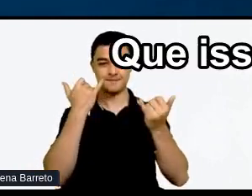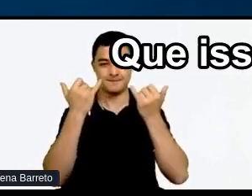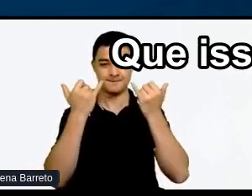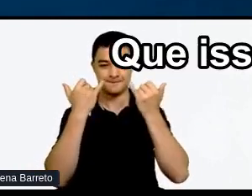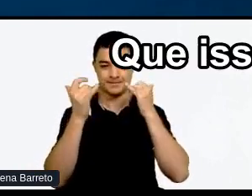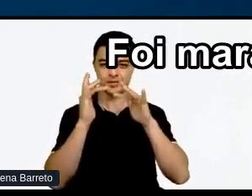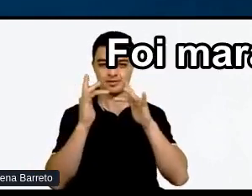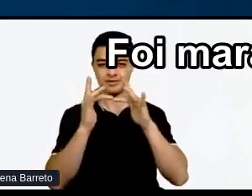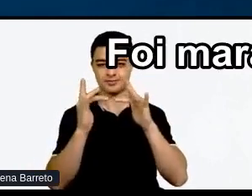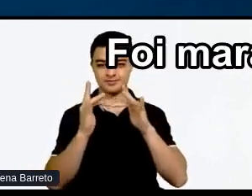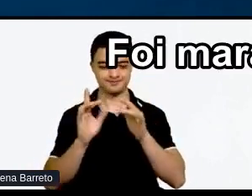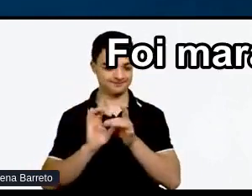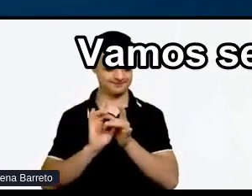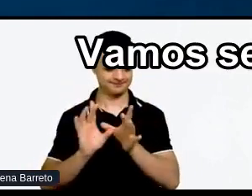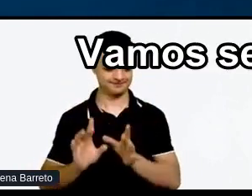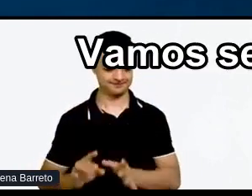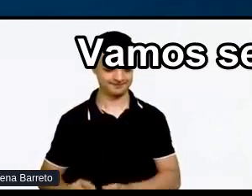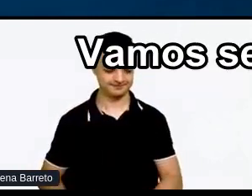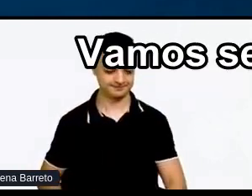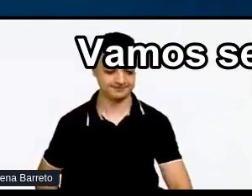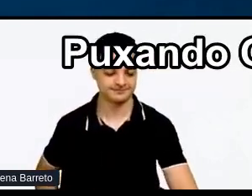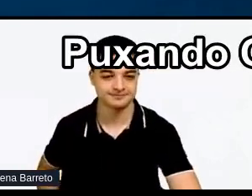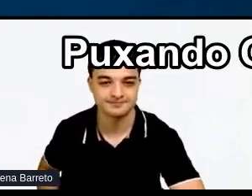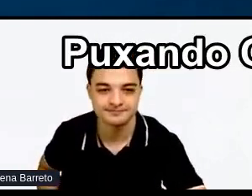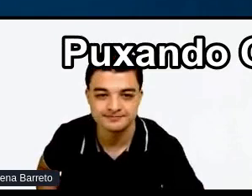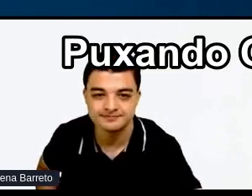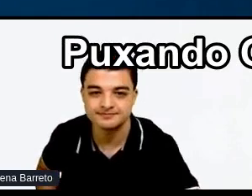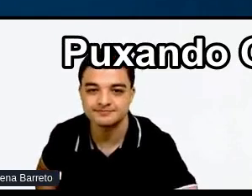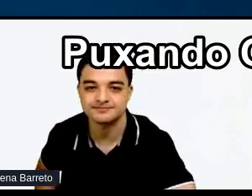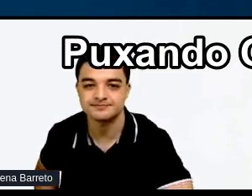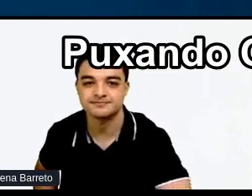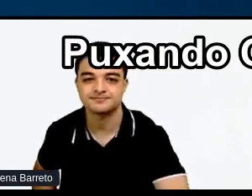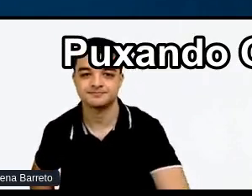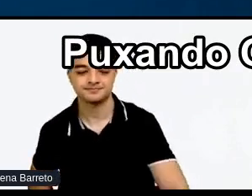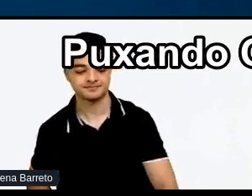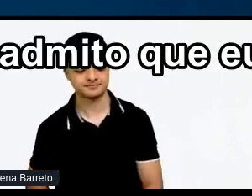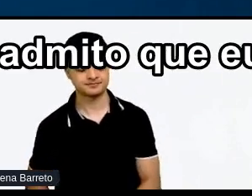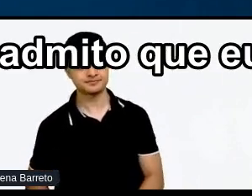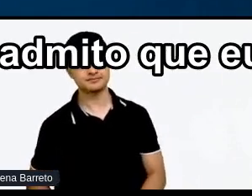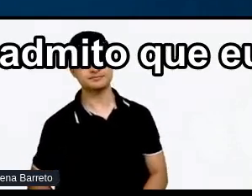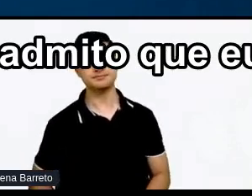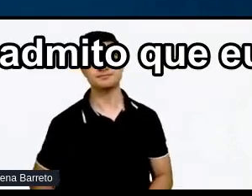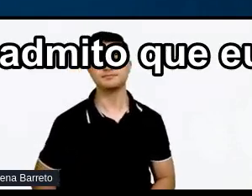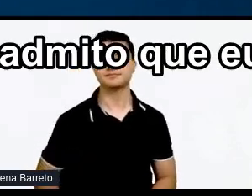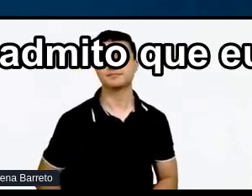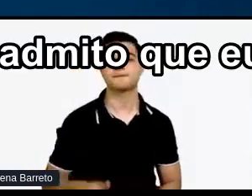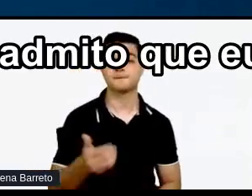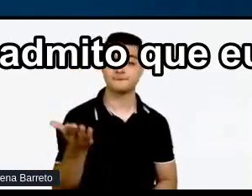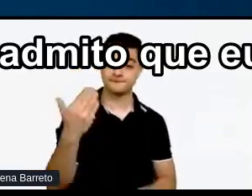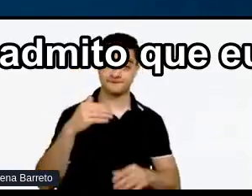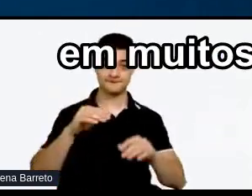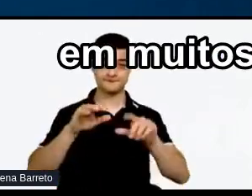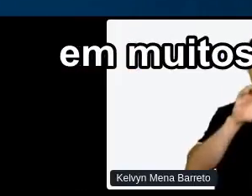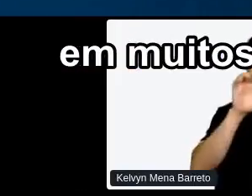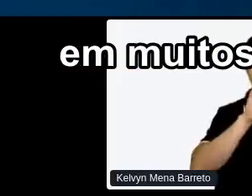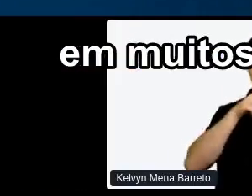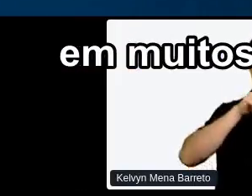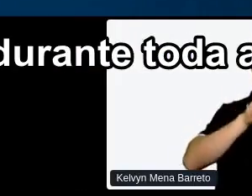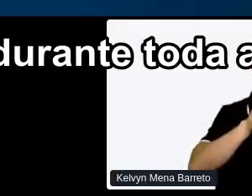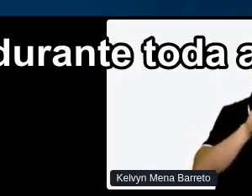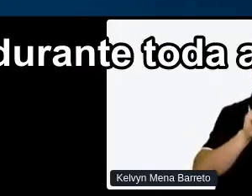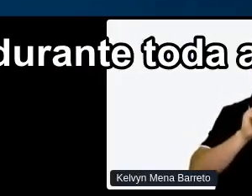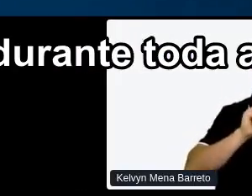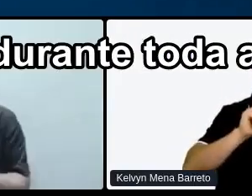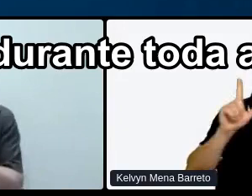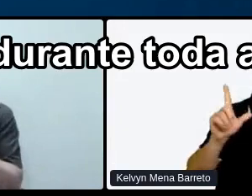Que isso, gente, foi maravilhoso. Vamos se conectar, puxando o QR Code aí. Eu admito que eu fiquei impactada em muitos